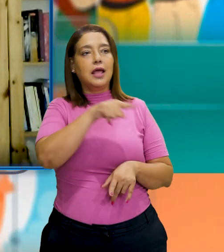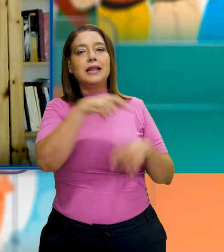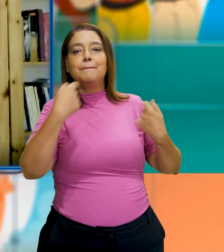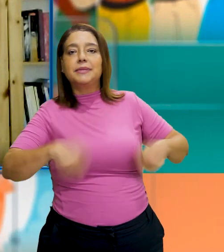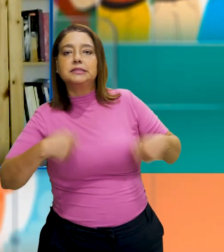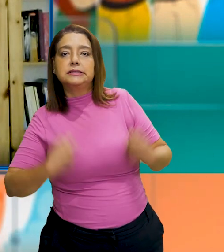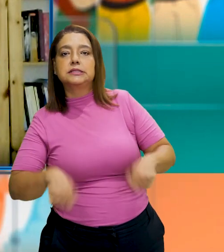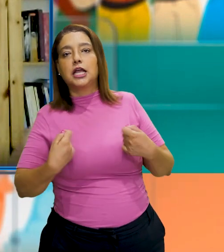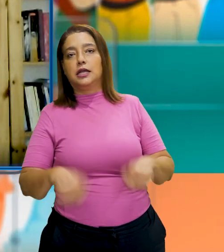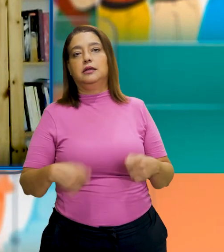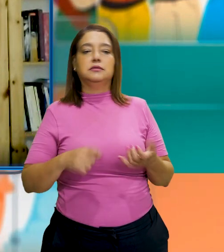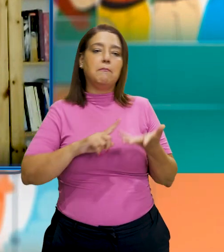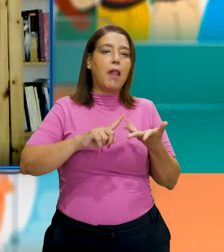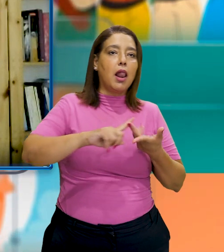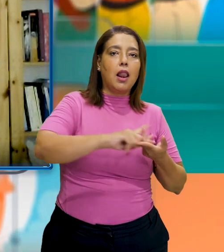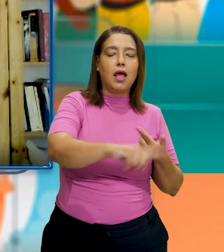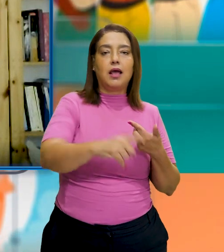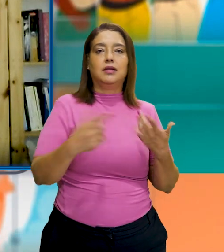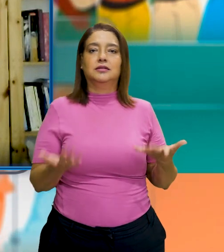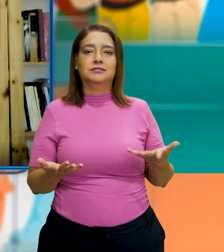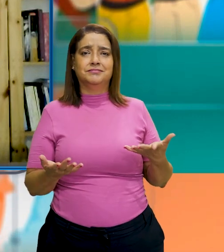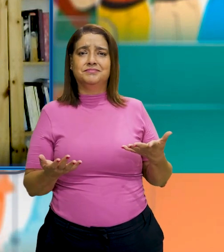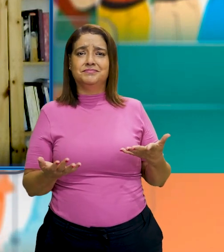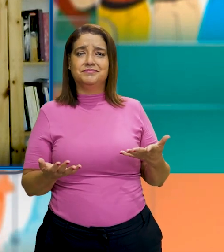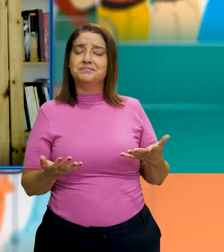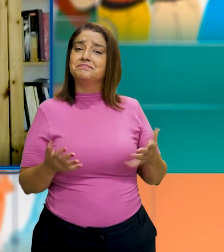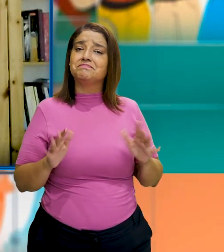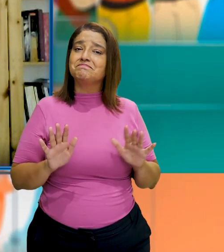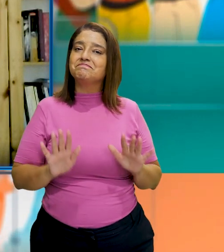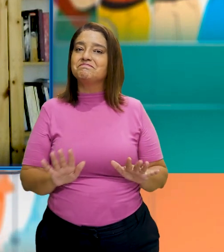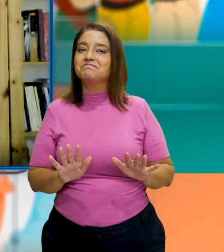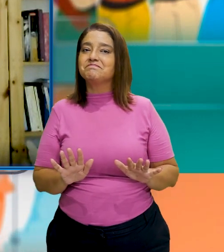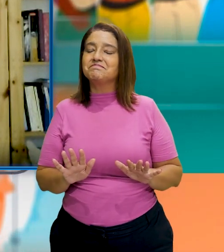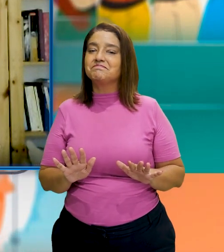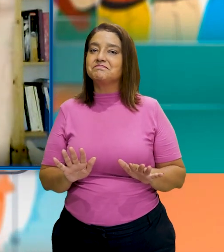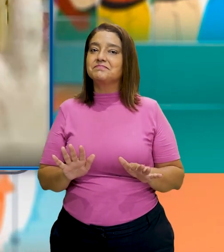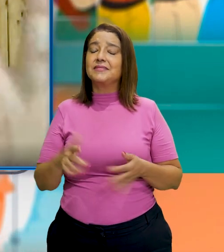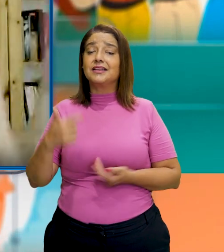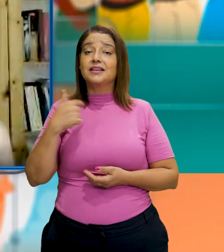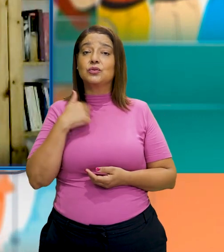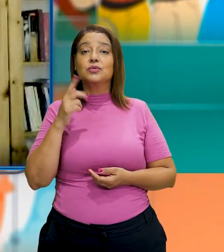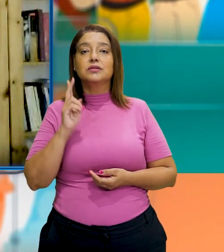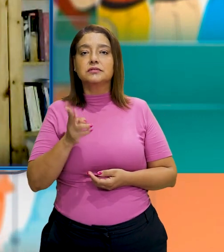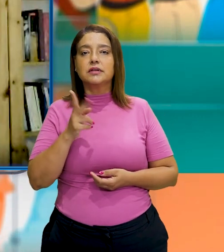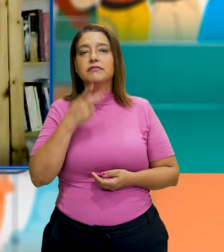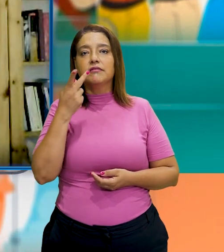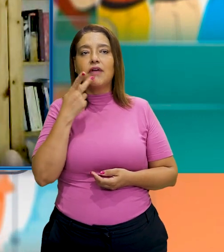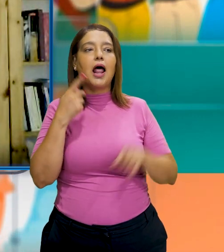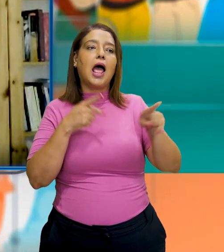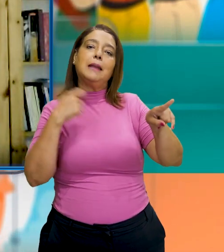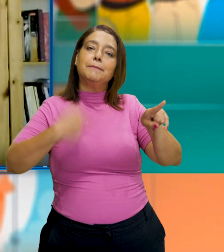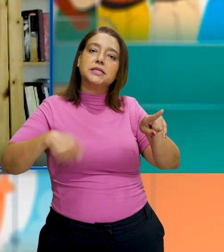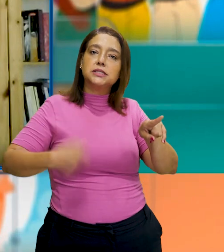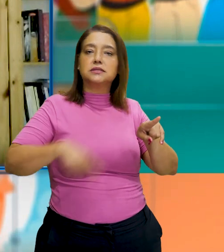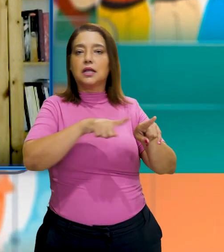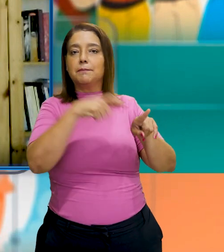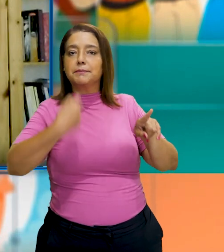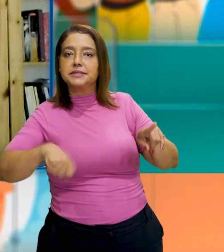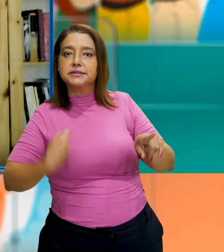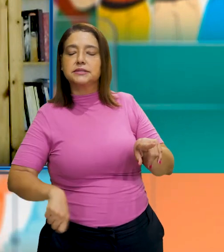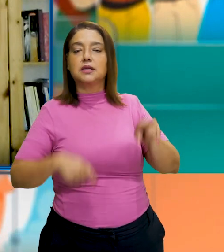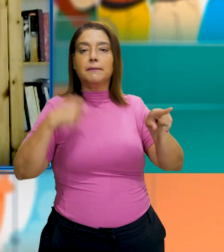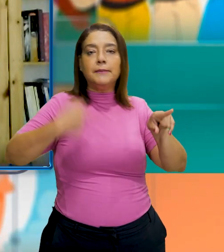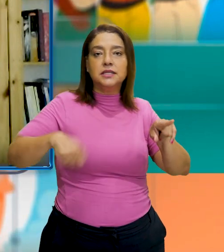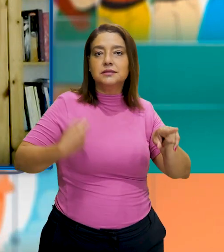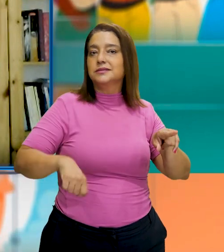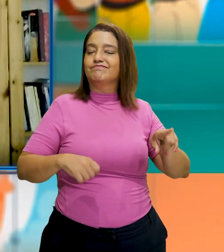outro tem que fazer coisas, ou tem que fazer coisas, e isso que eu falo que ele tem que fazer, geralmente, é a partir